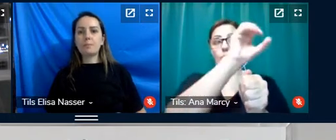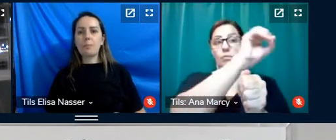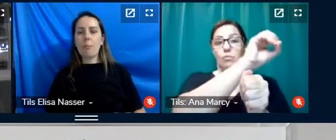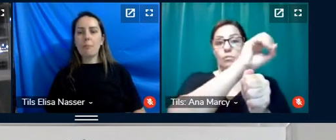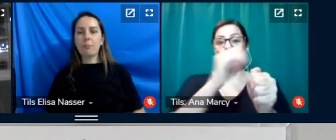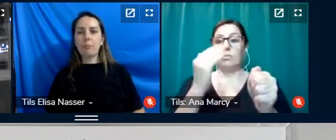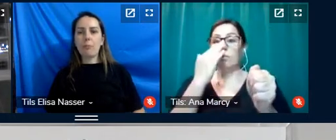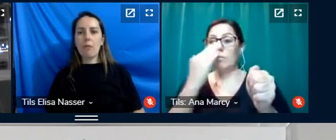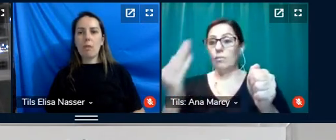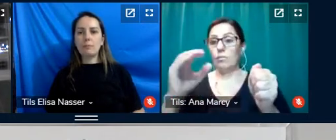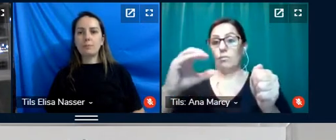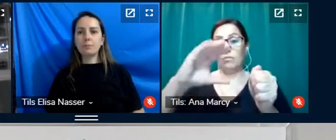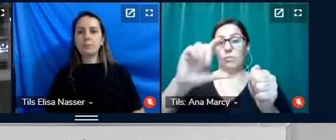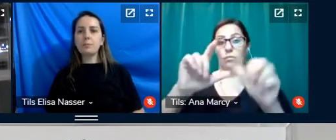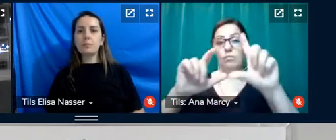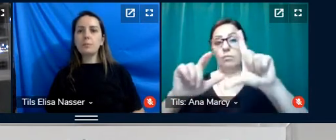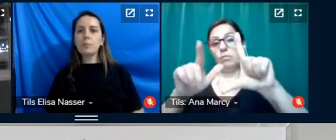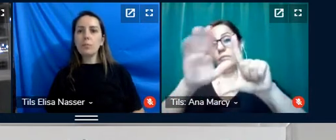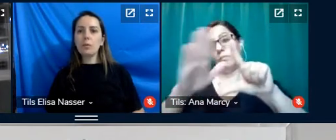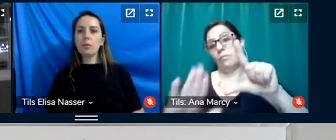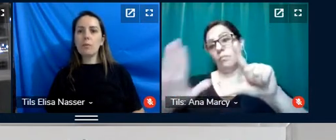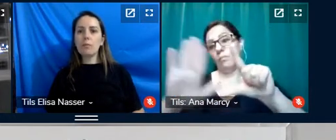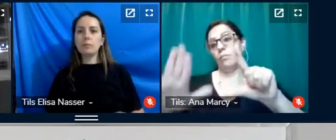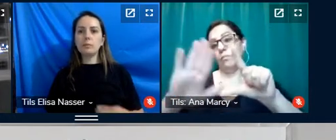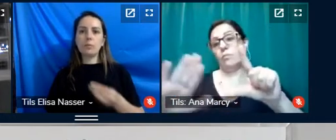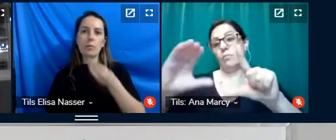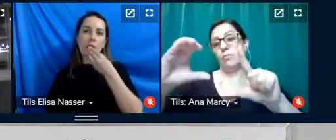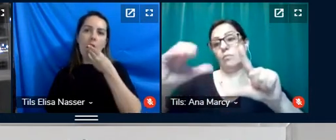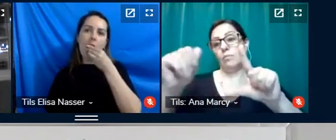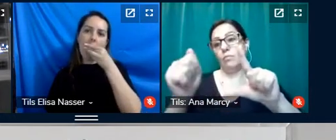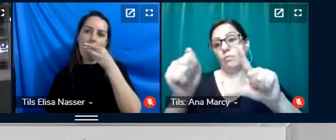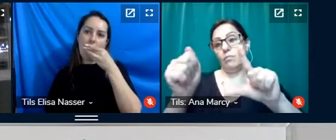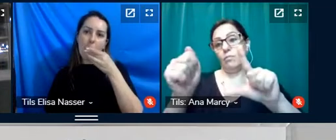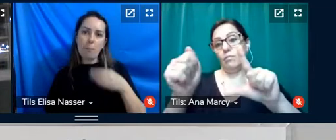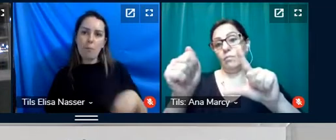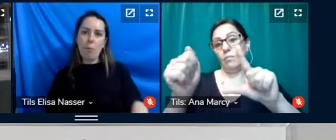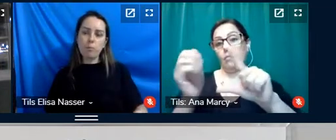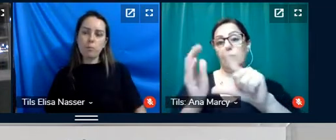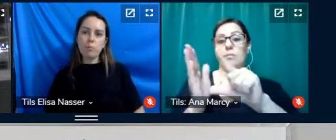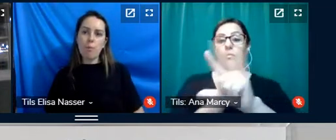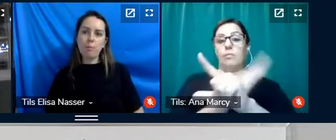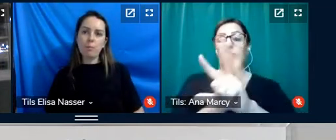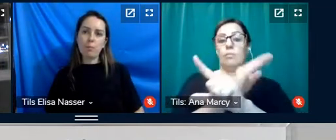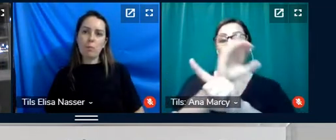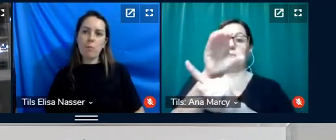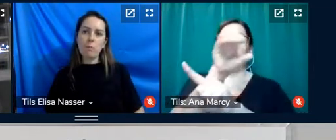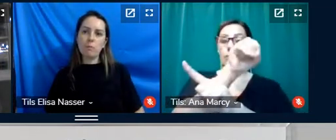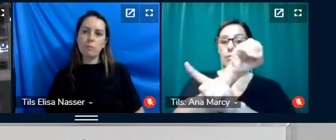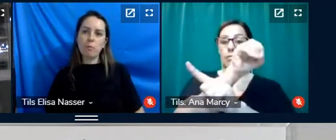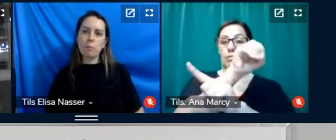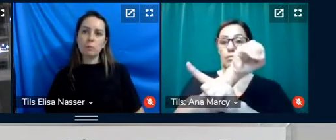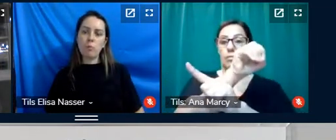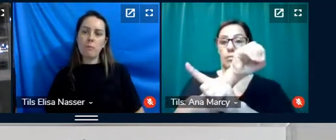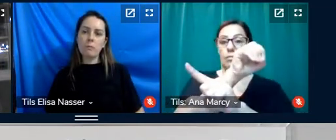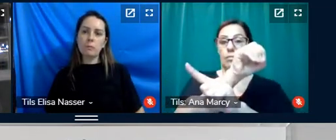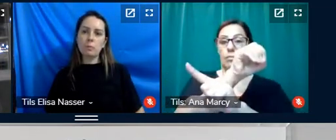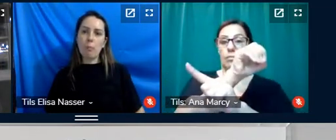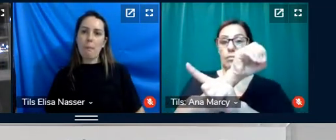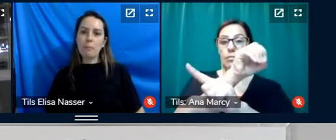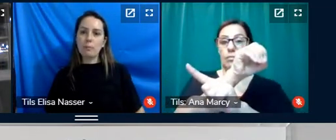né? O adjacente. E o cateto oposto é o que está do outro lado. Então, essa cota